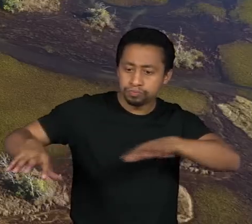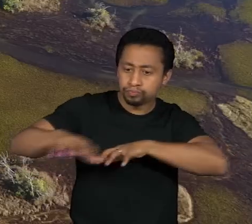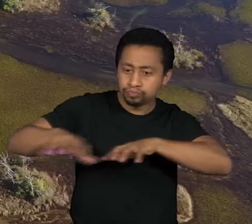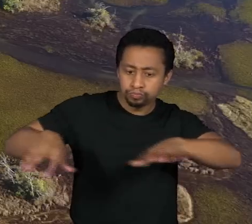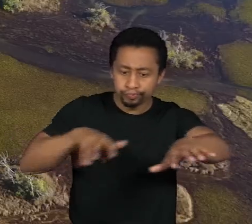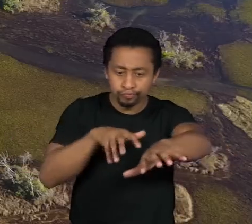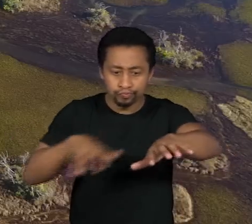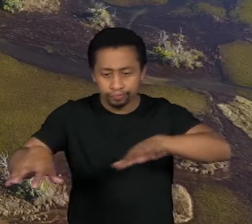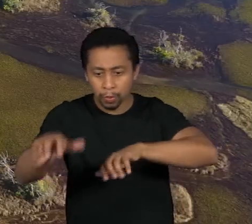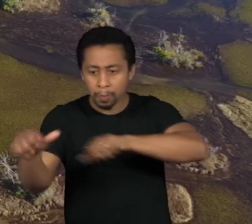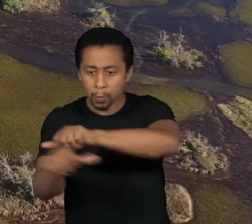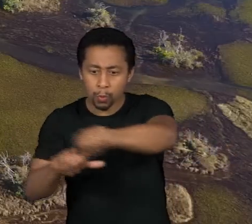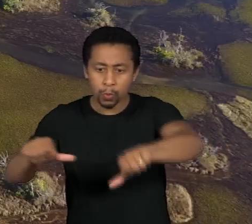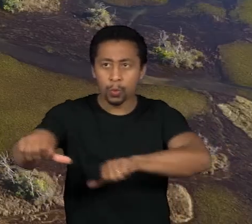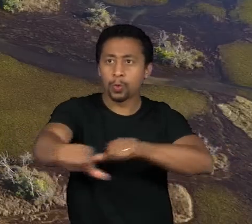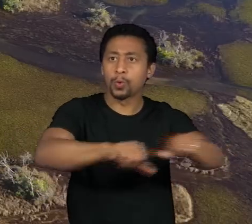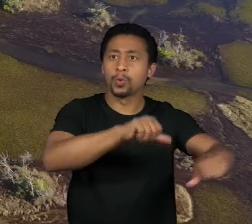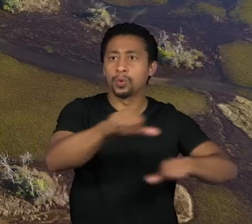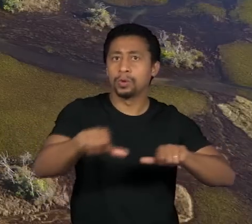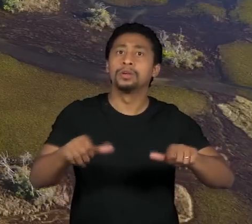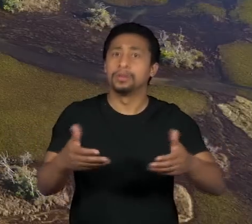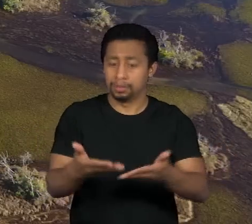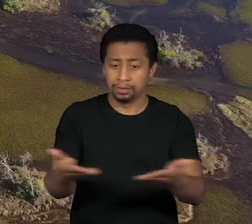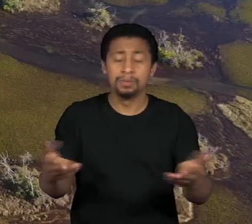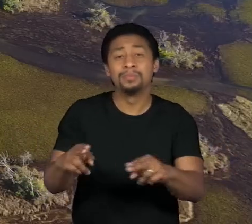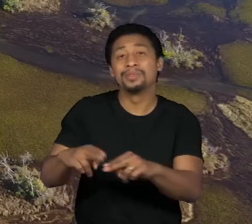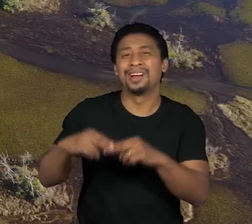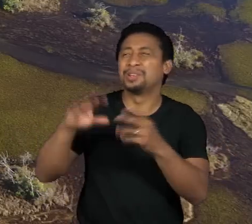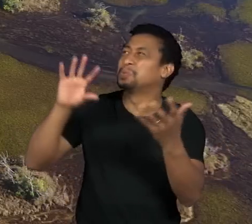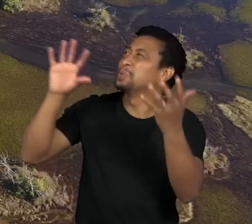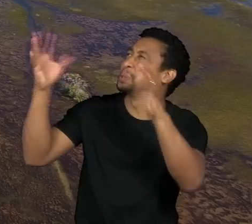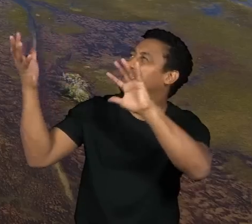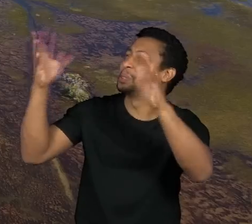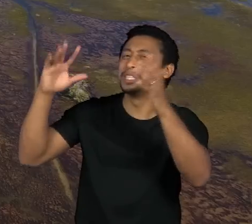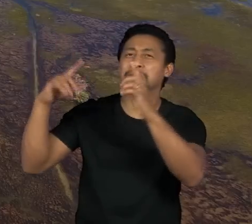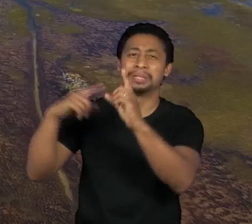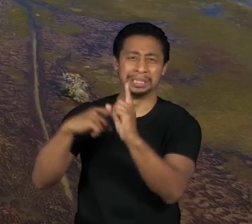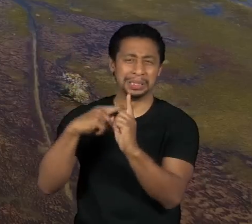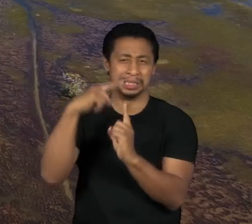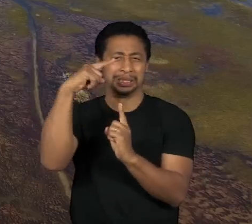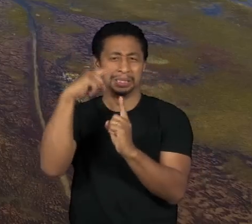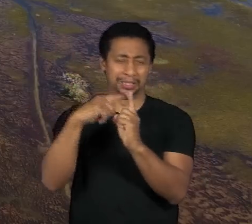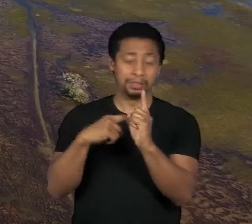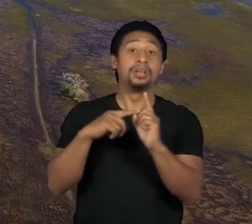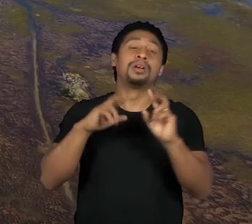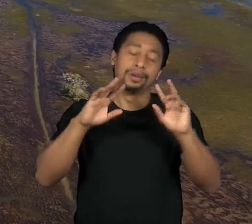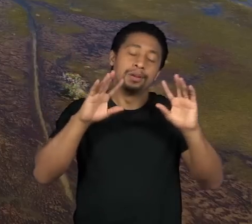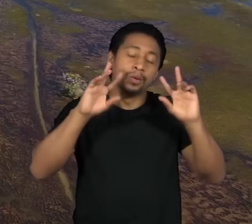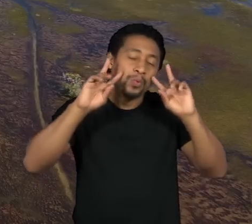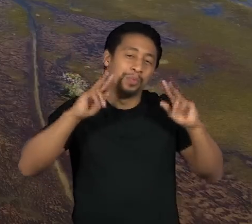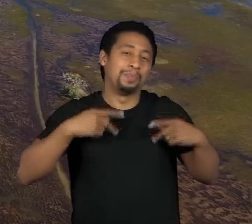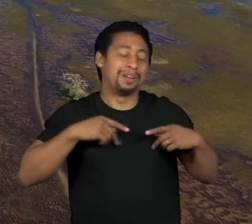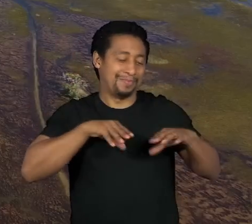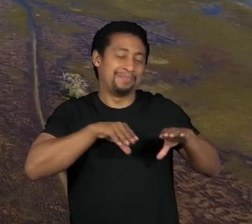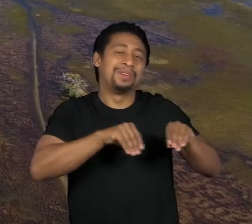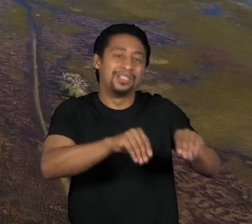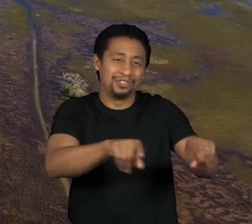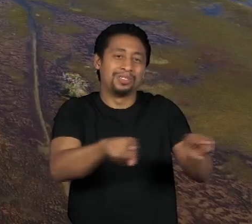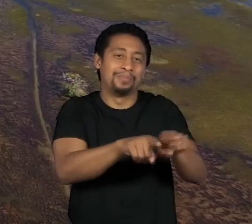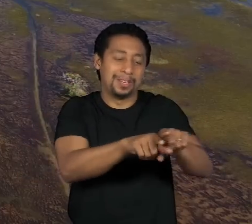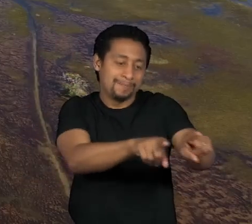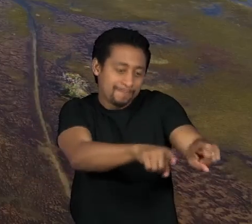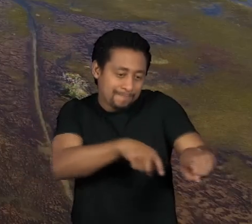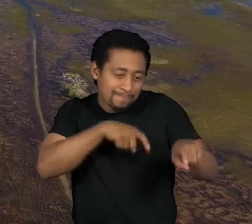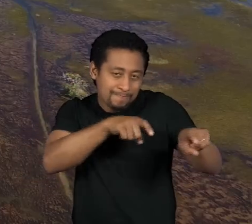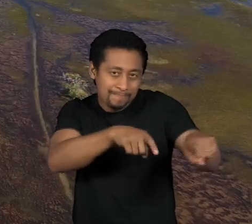bioma, sobretudo pelas mudanças climáticas e outras intervenções humanas como a agropecuária, a presença de cidades